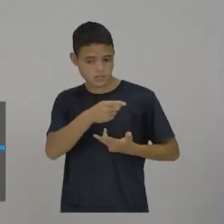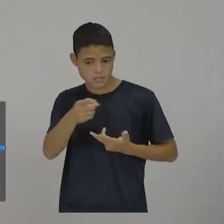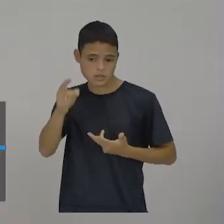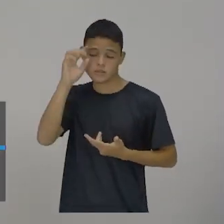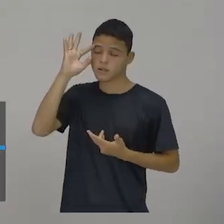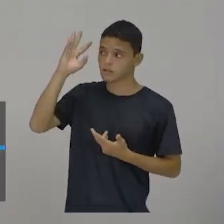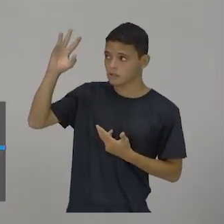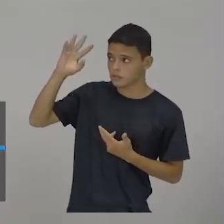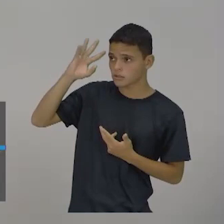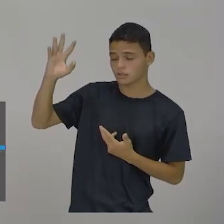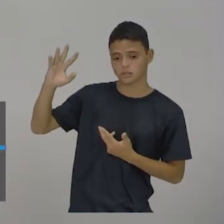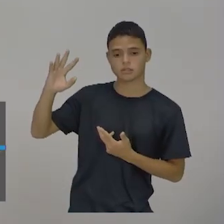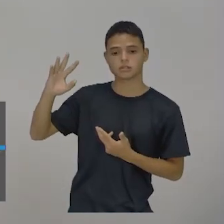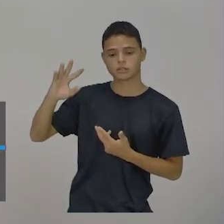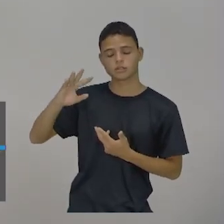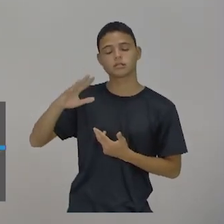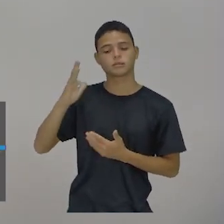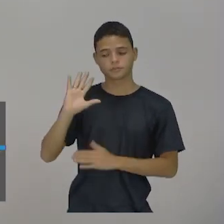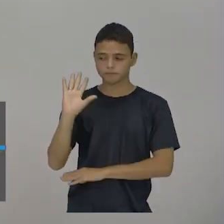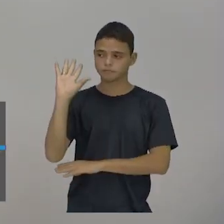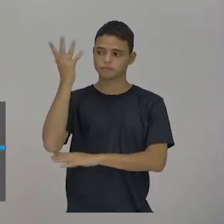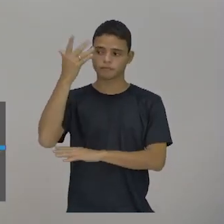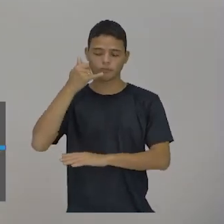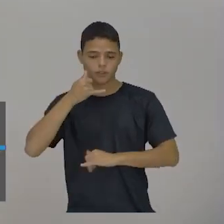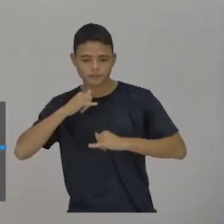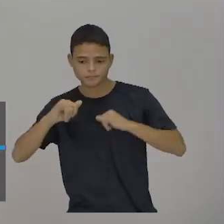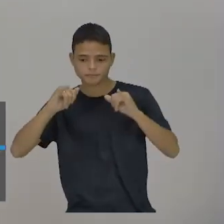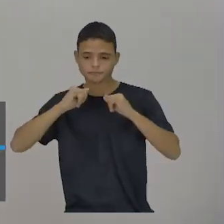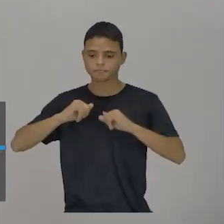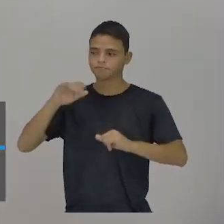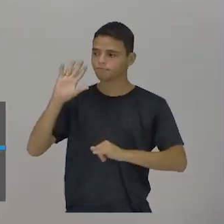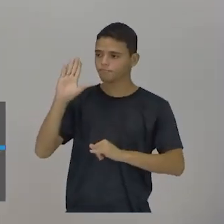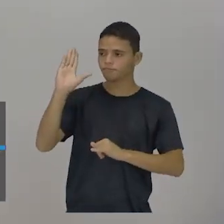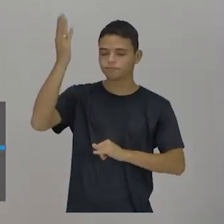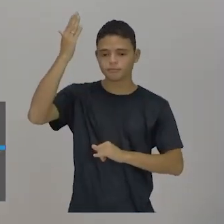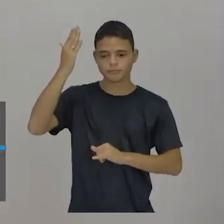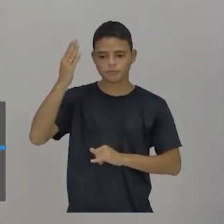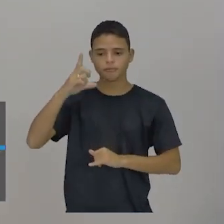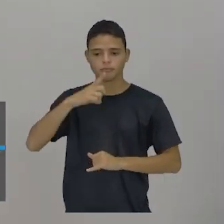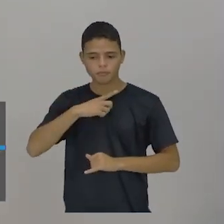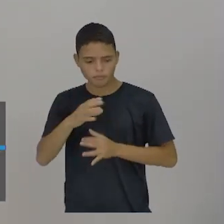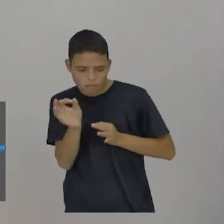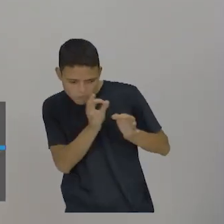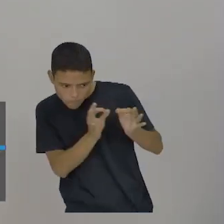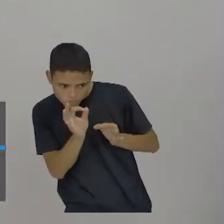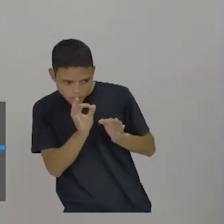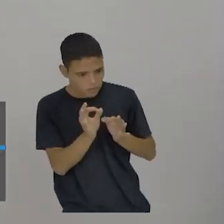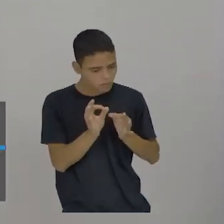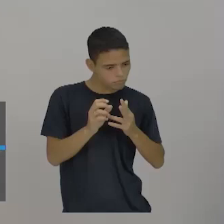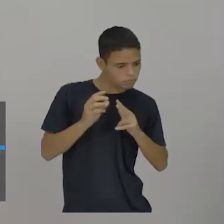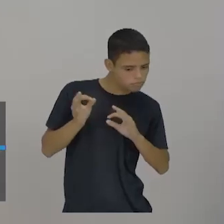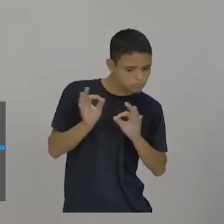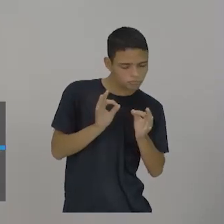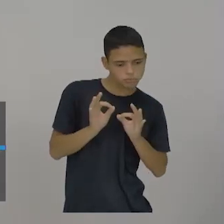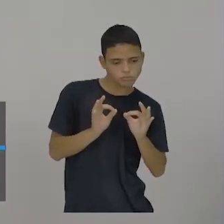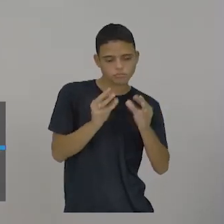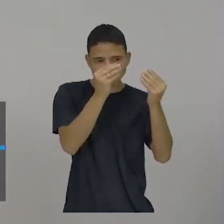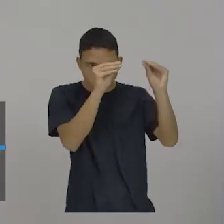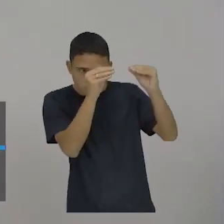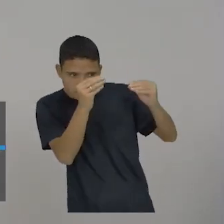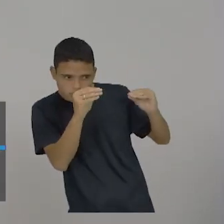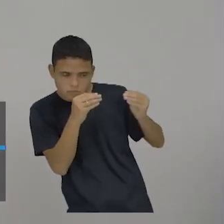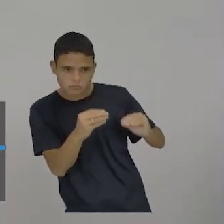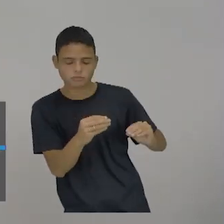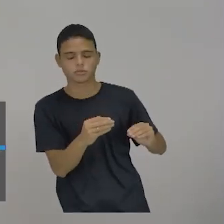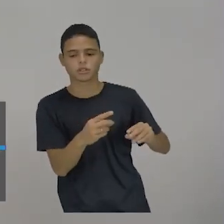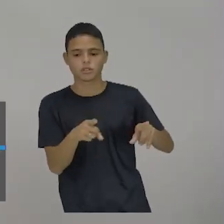do entretenimento e uma notícia falsa. Normalmente, a notícia falsa, ela é bem elaborada, às vezes, muitas vezes, nem sempre, né? E